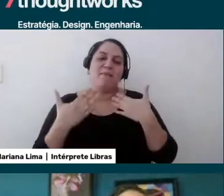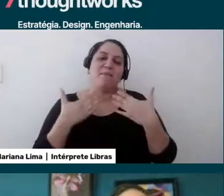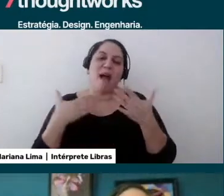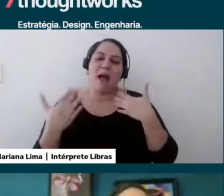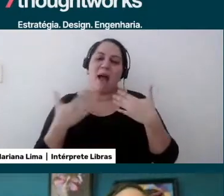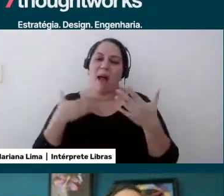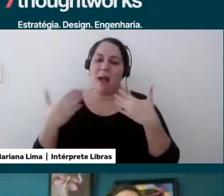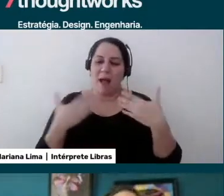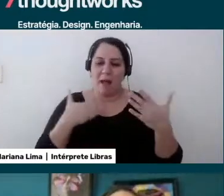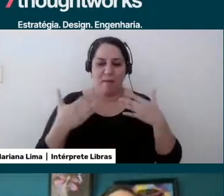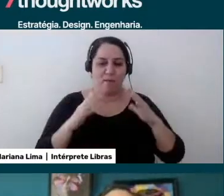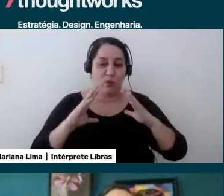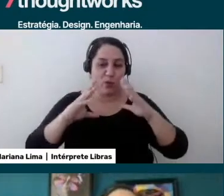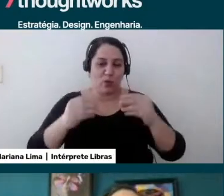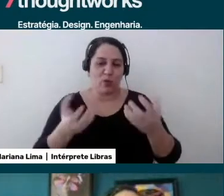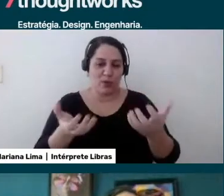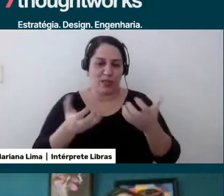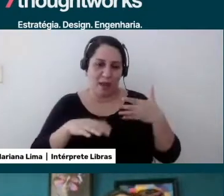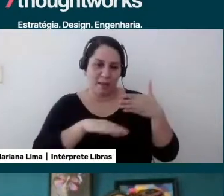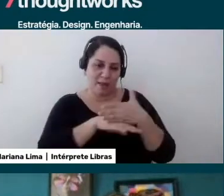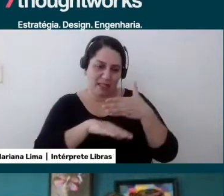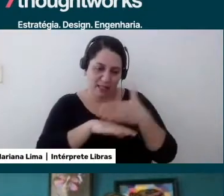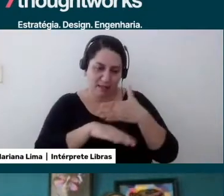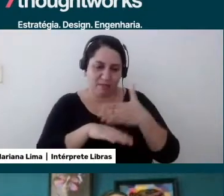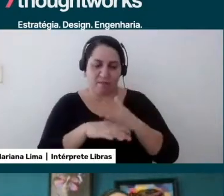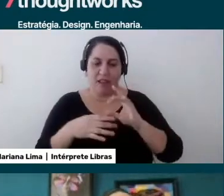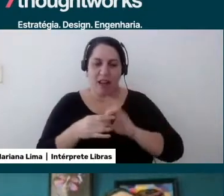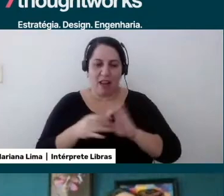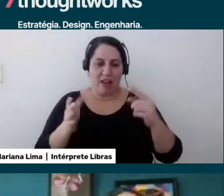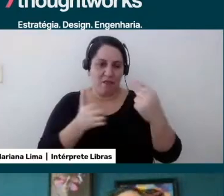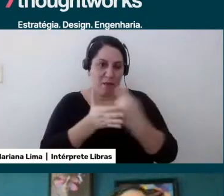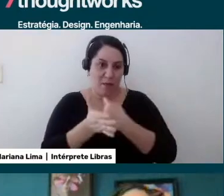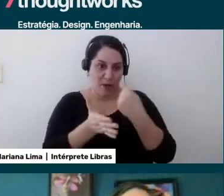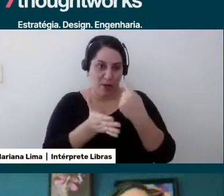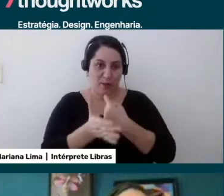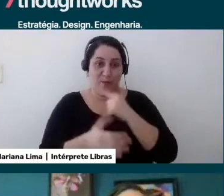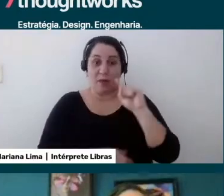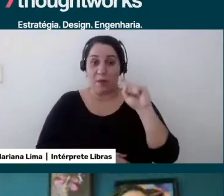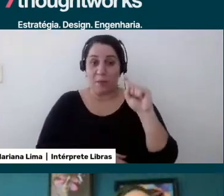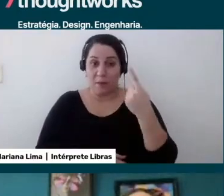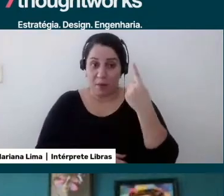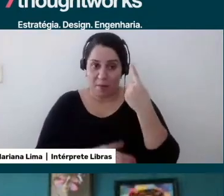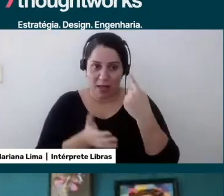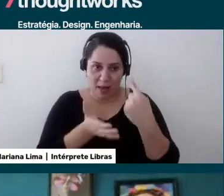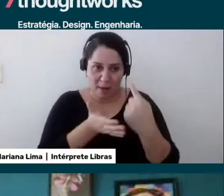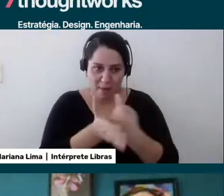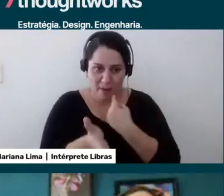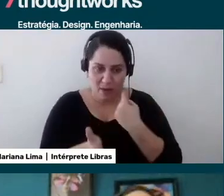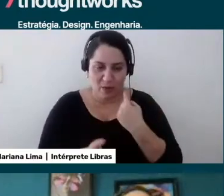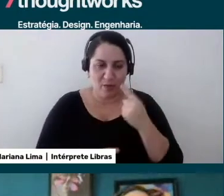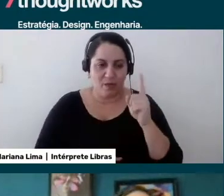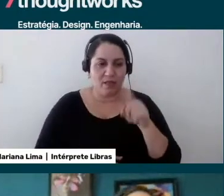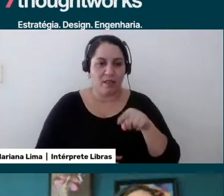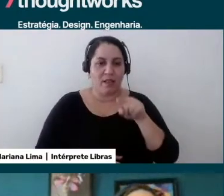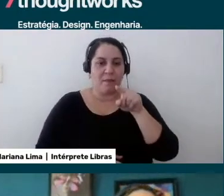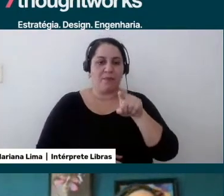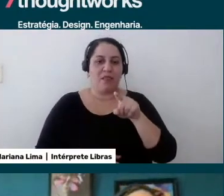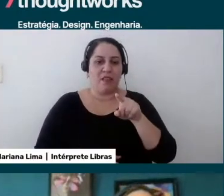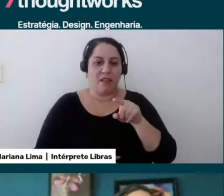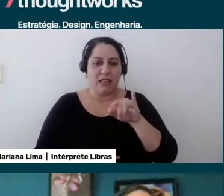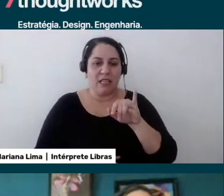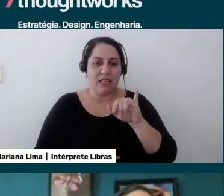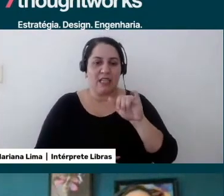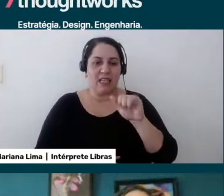mais pessoas também participem. Então, vou mandando perguntas aí, e a primeira pergunta dessa rodada, ela vai para a Iana, que